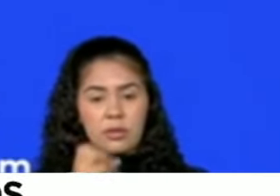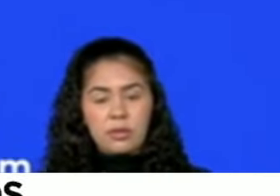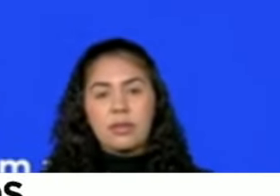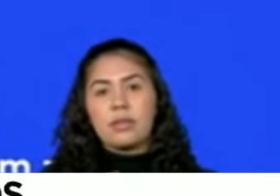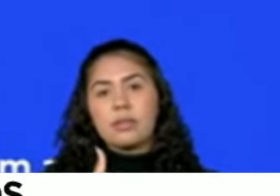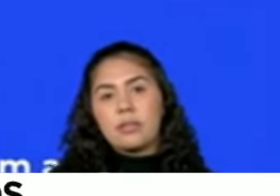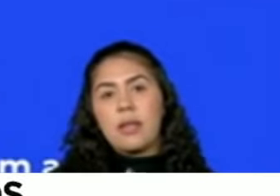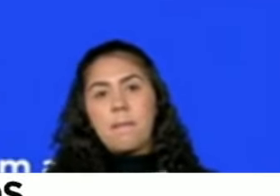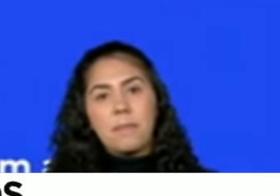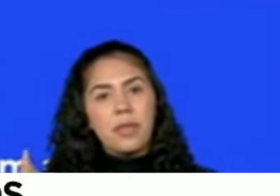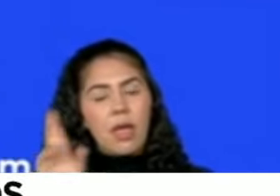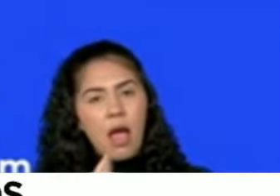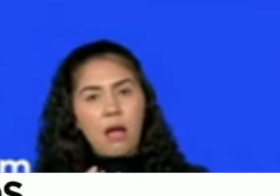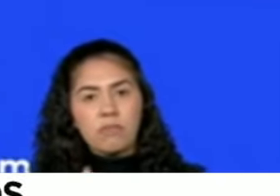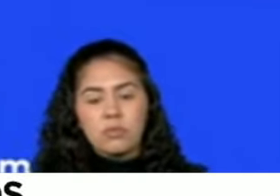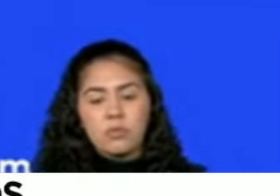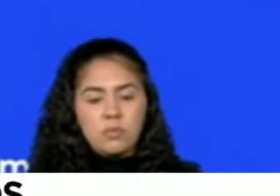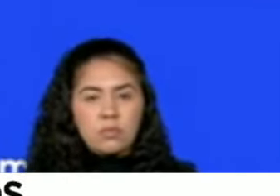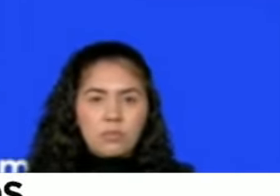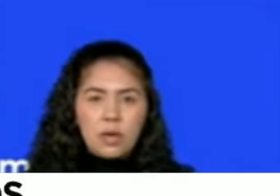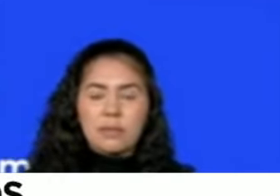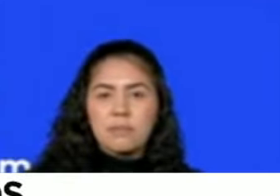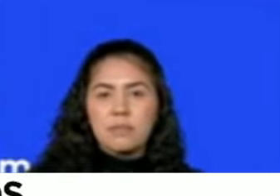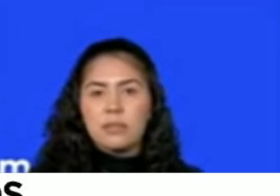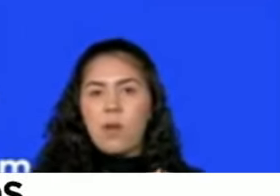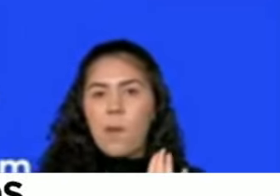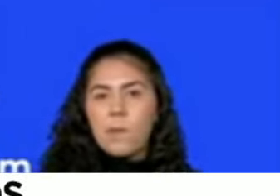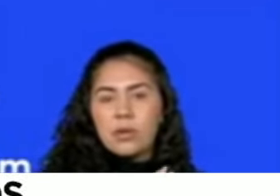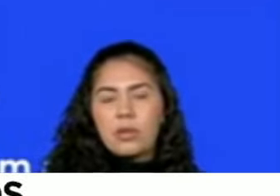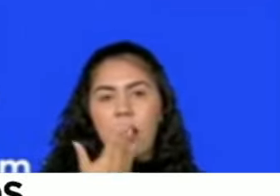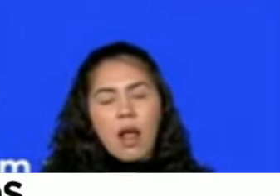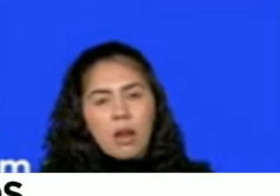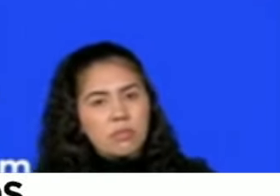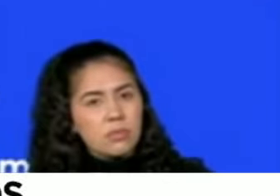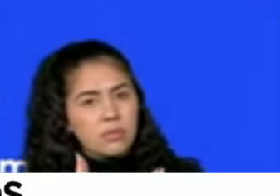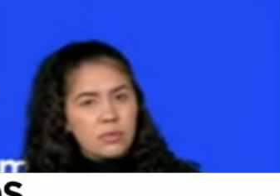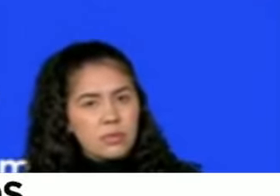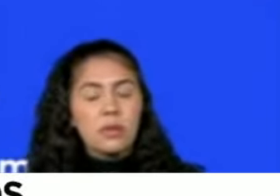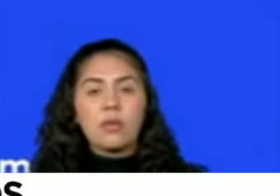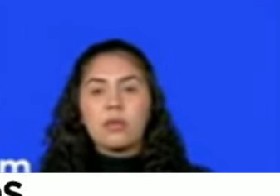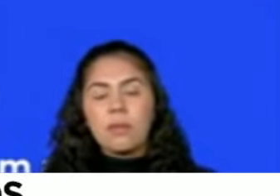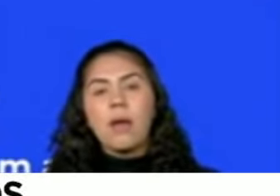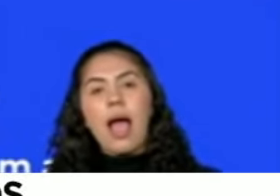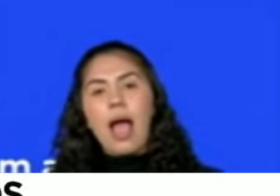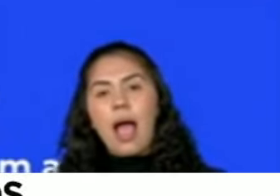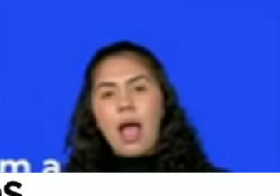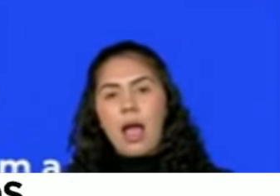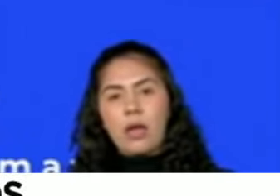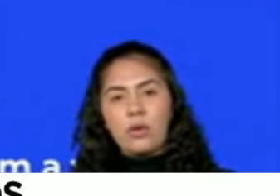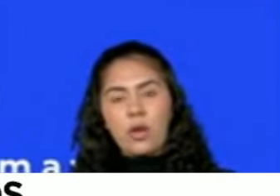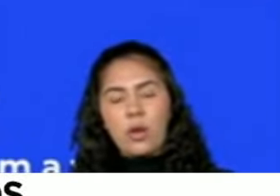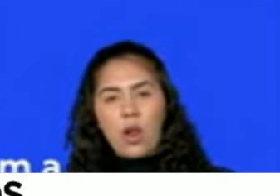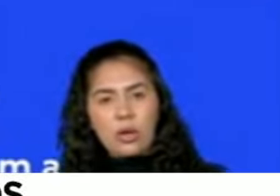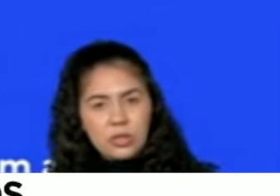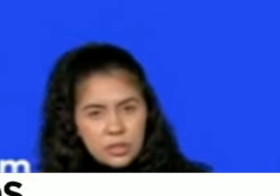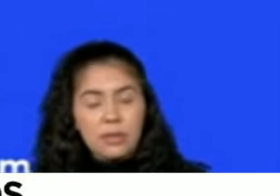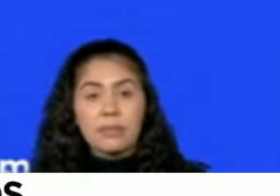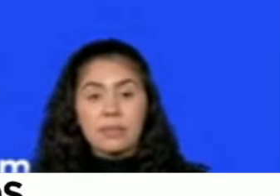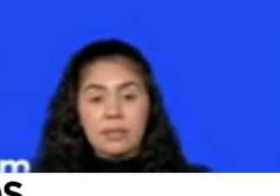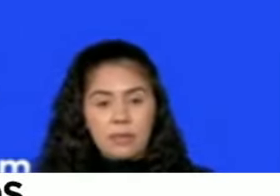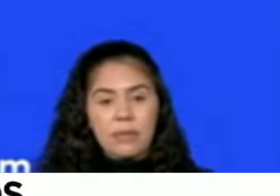linha do Pronaf para a produção orgânica e ou agroecológica. 115 milhões em